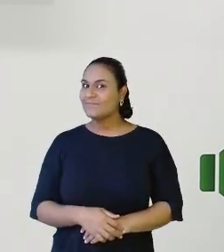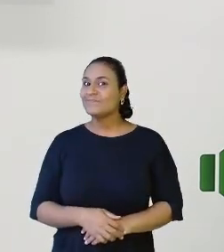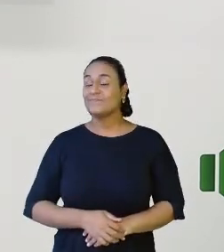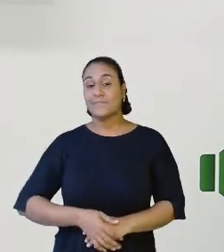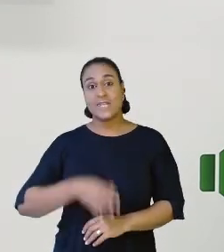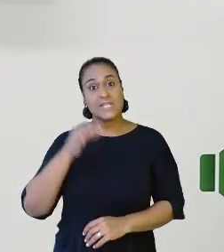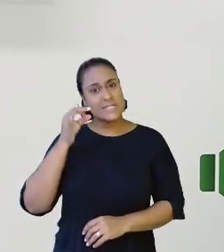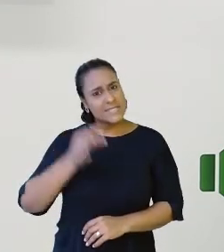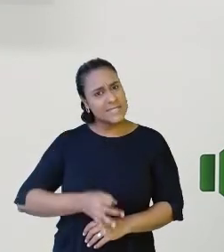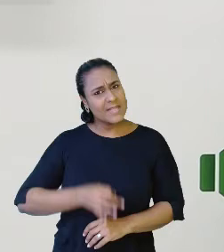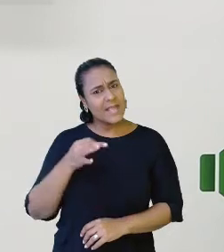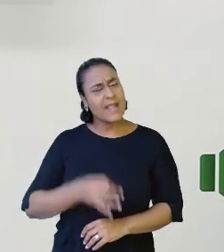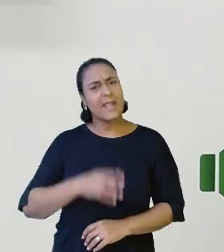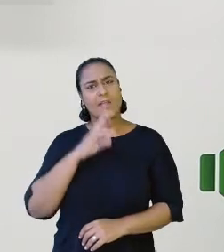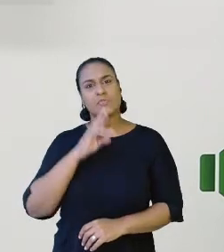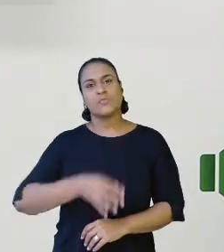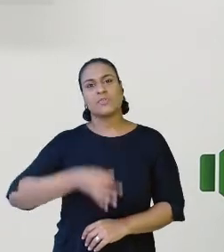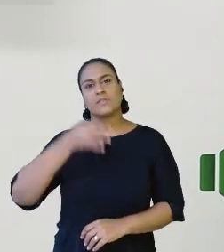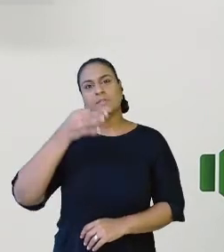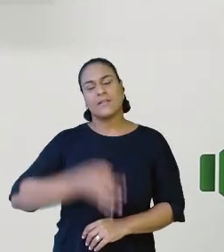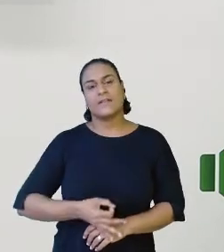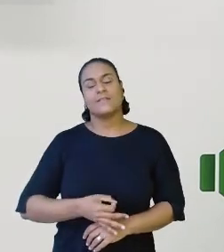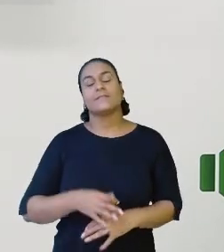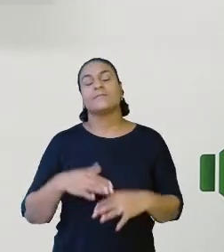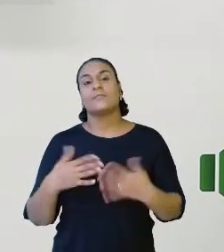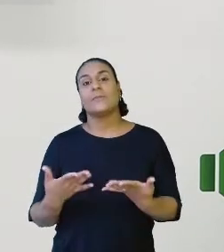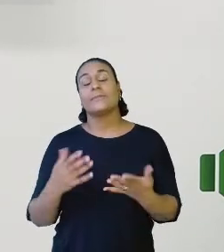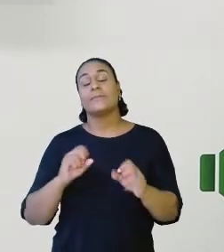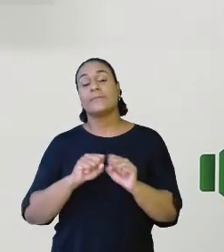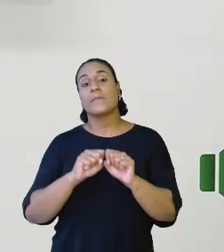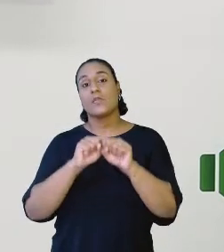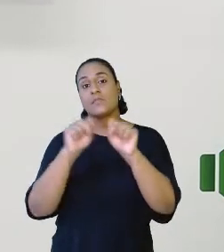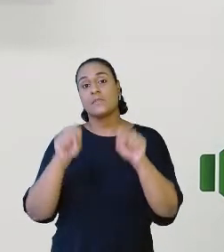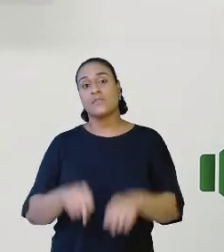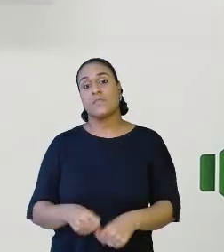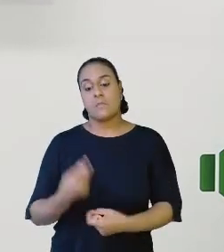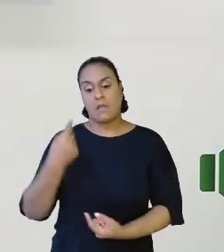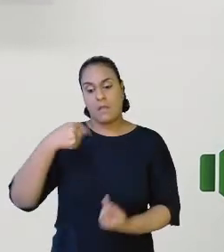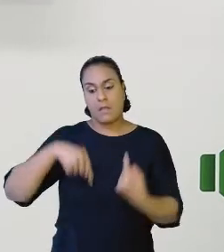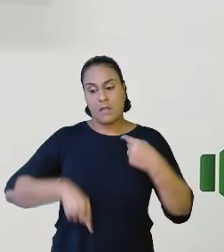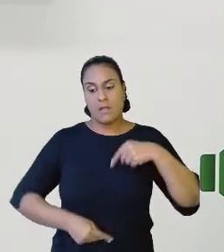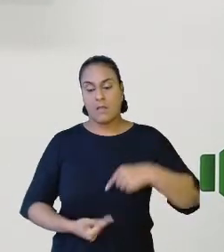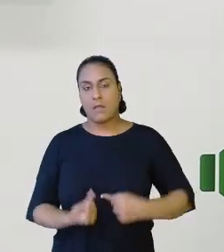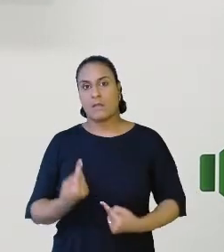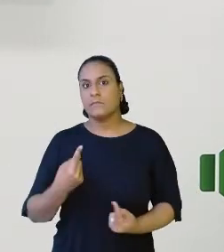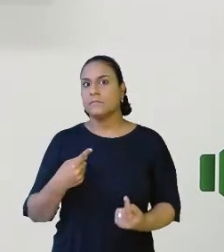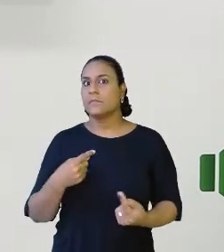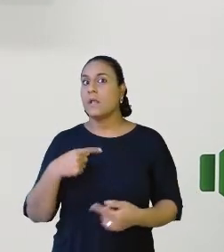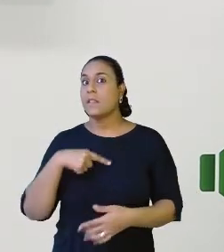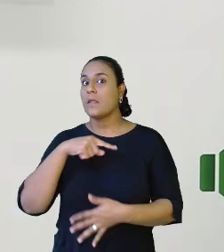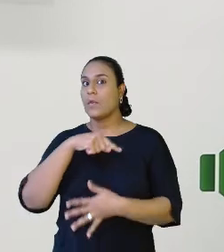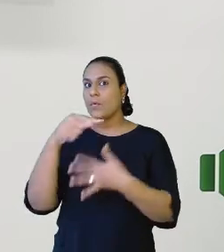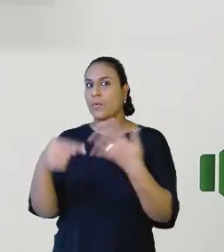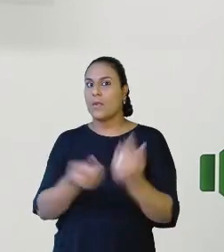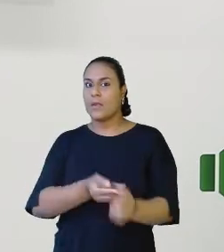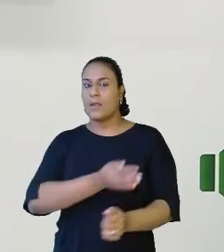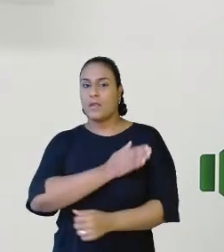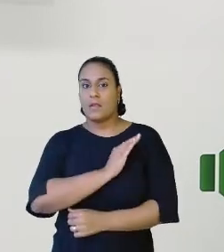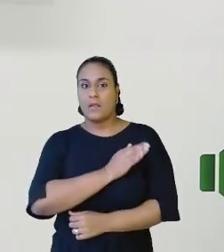mesmo, exatamente. O nosso sistema circulatório, ele é composto por